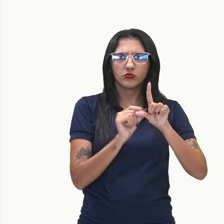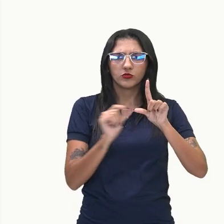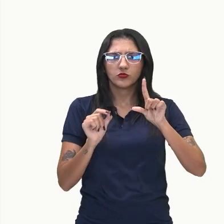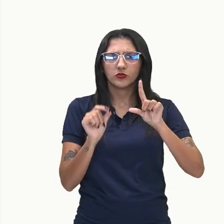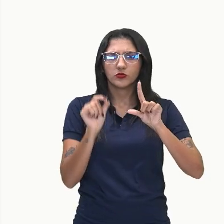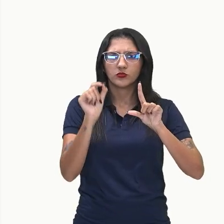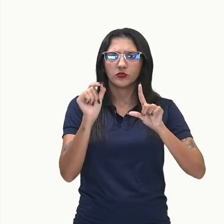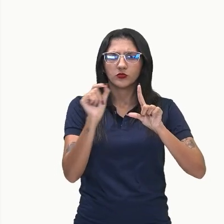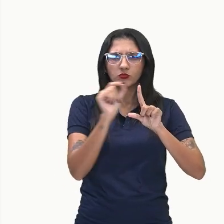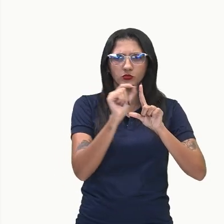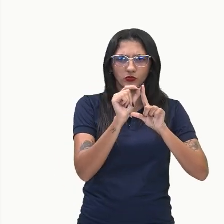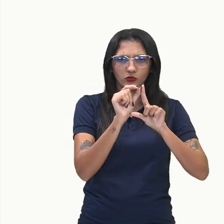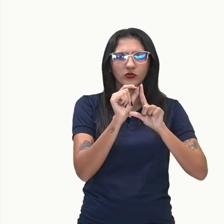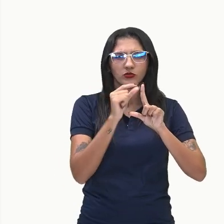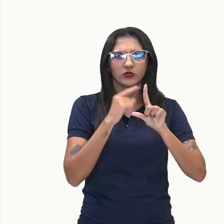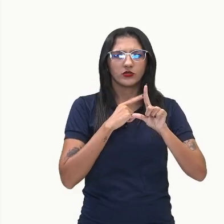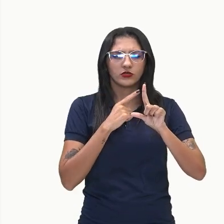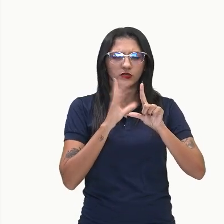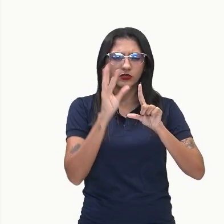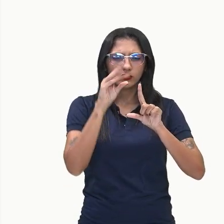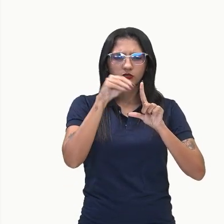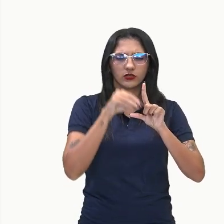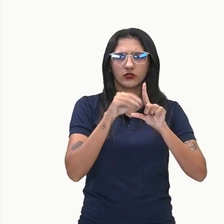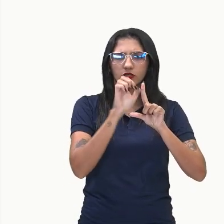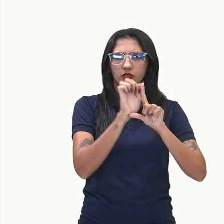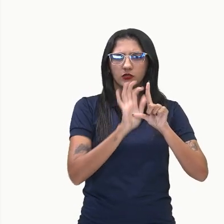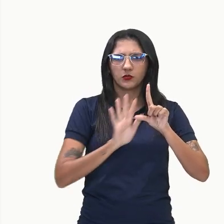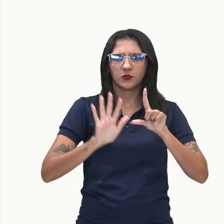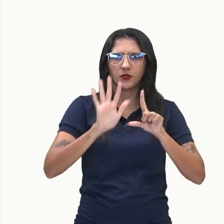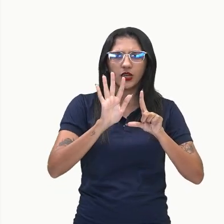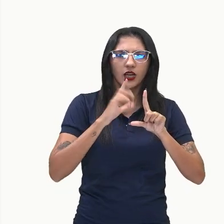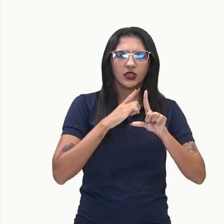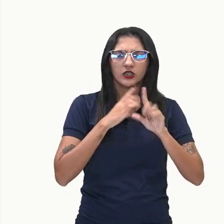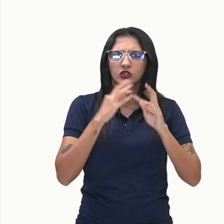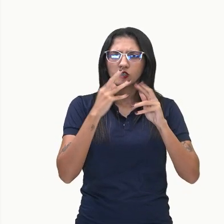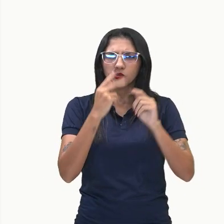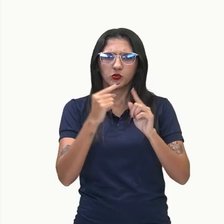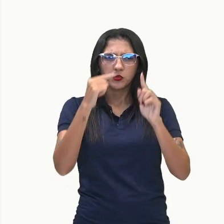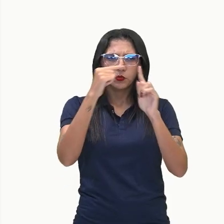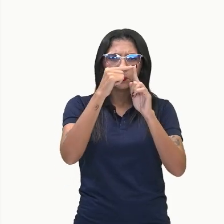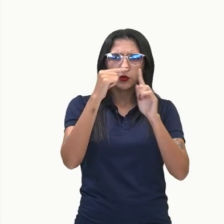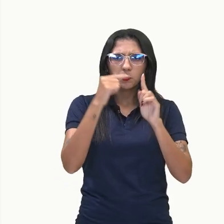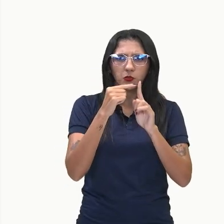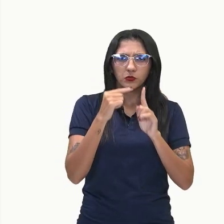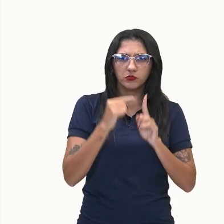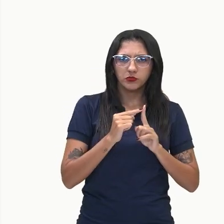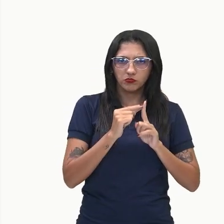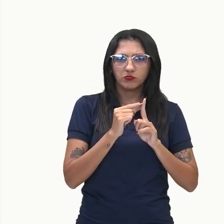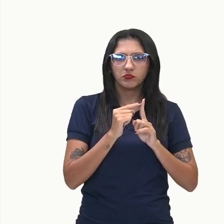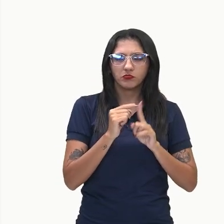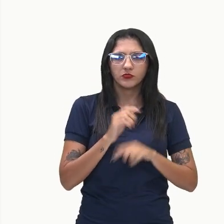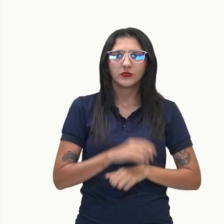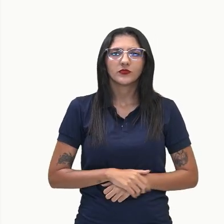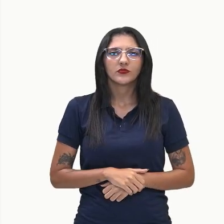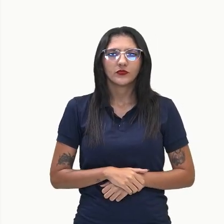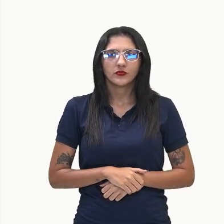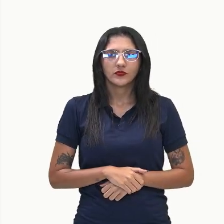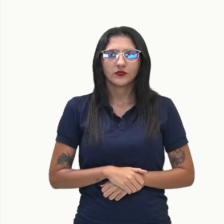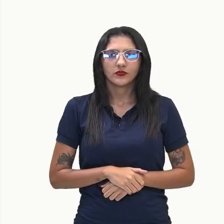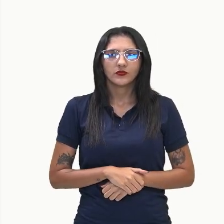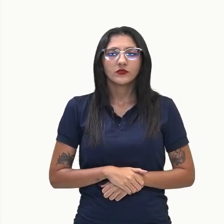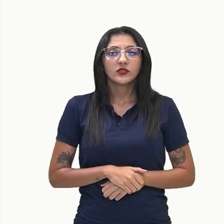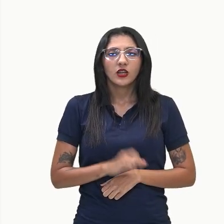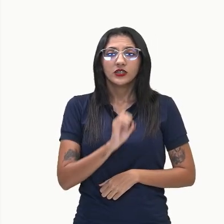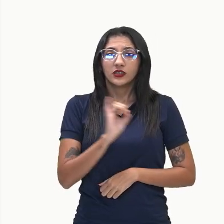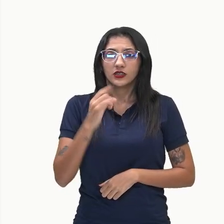estão no interior desse polígono tem todos os seus pontos no interior do polígono. Então, toda vez que eu quero